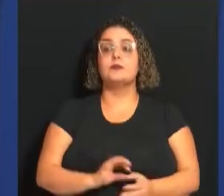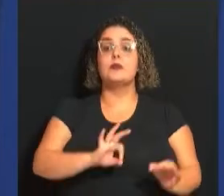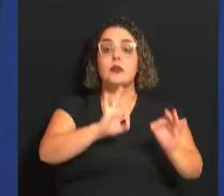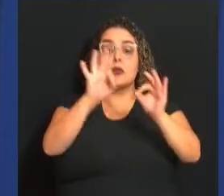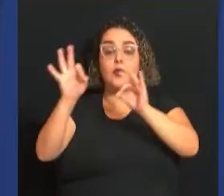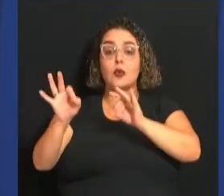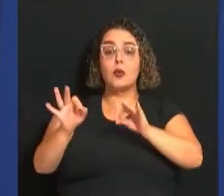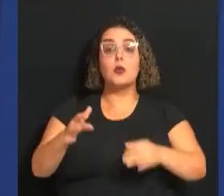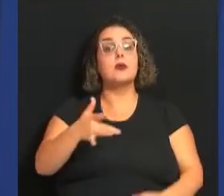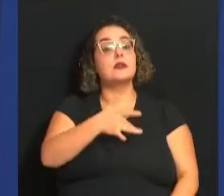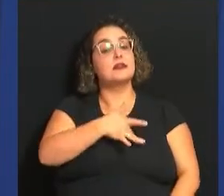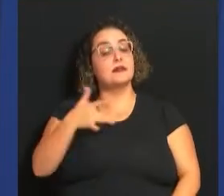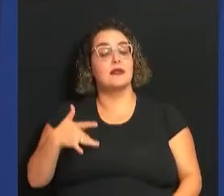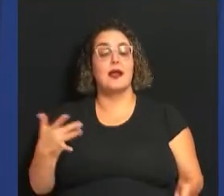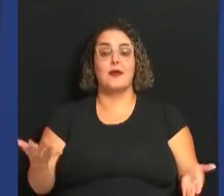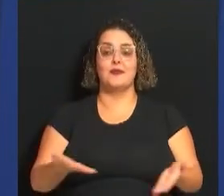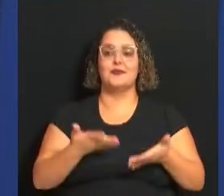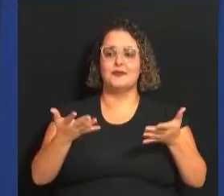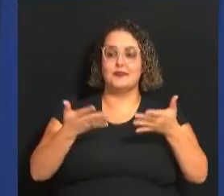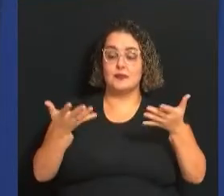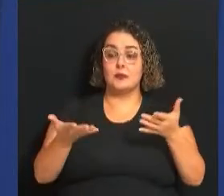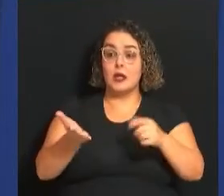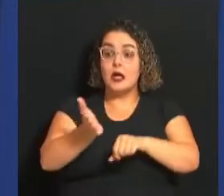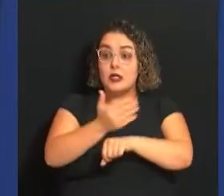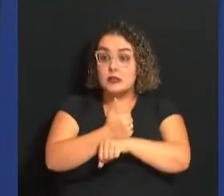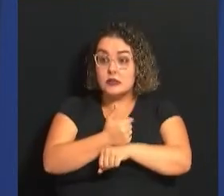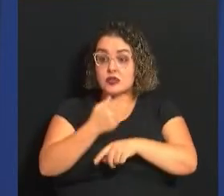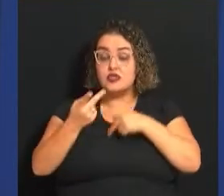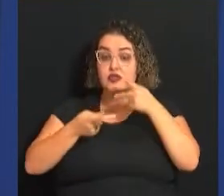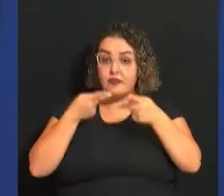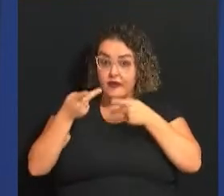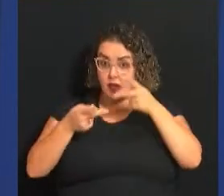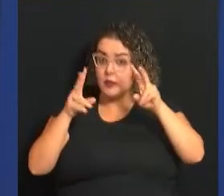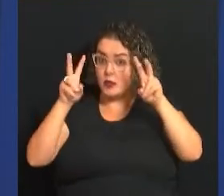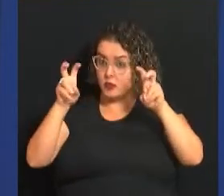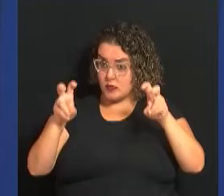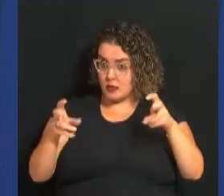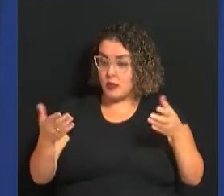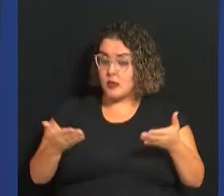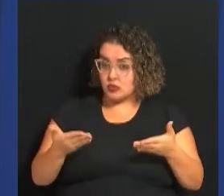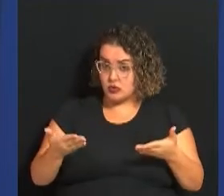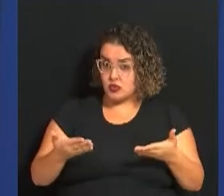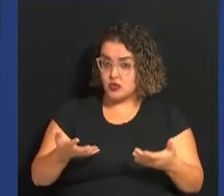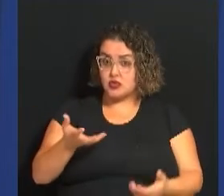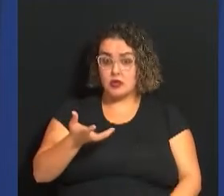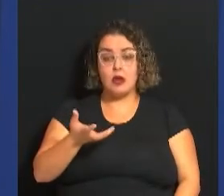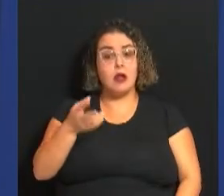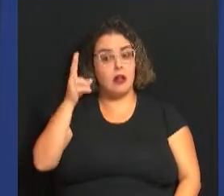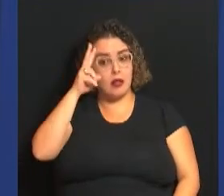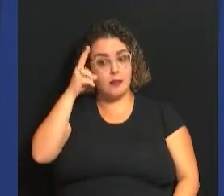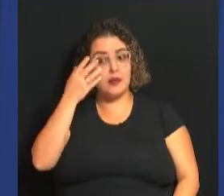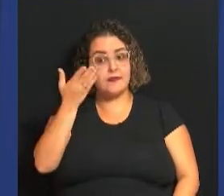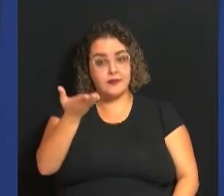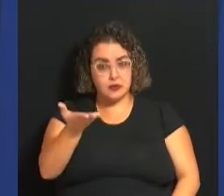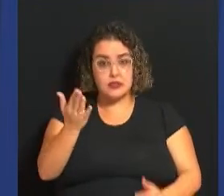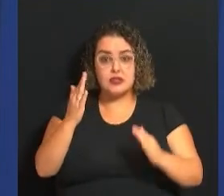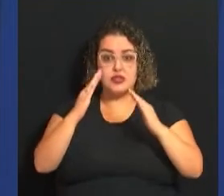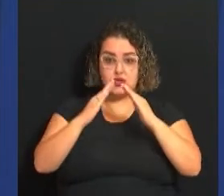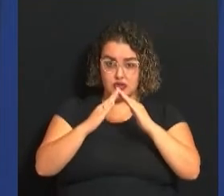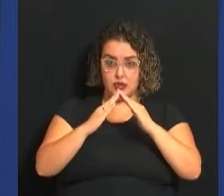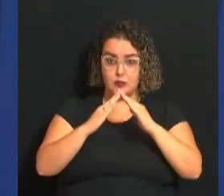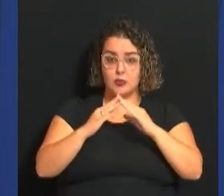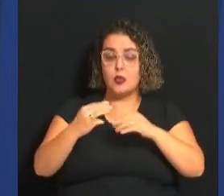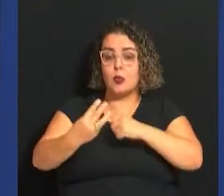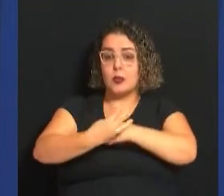programa Saúde é Vida. Mas antes de falar sobre o tema de hoje, eu quero lembrar você de casa o nosso